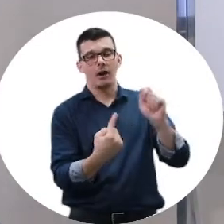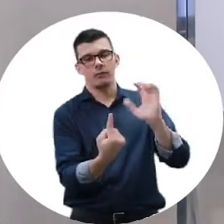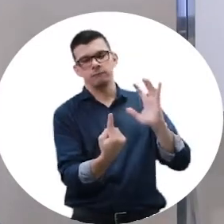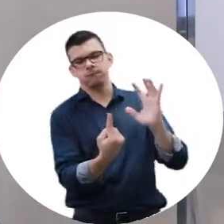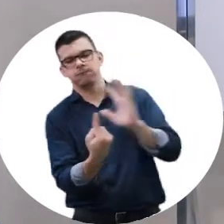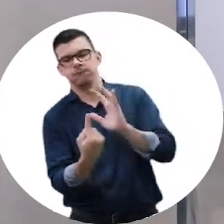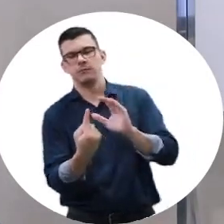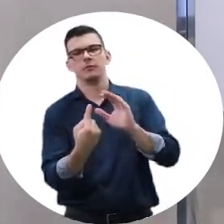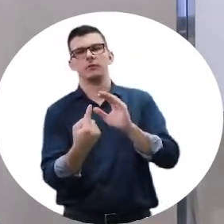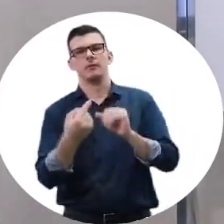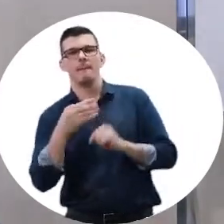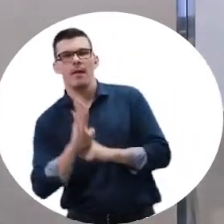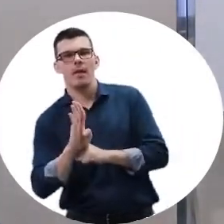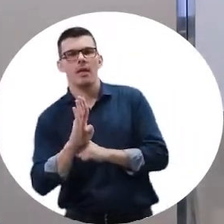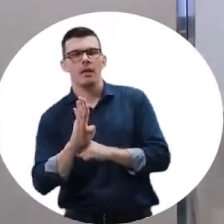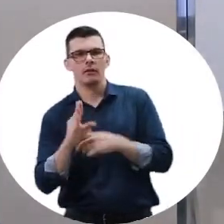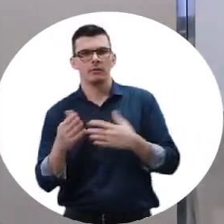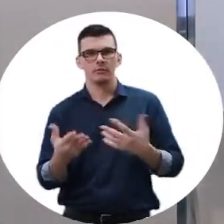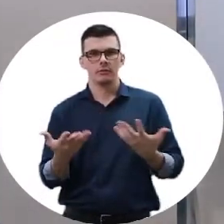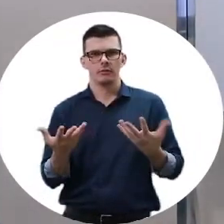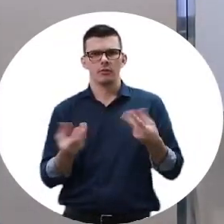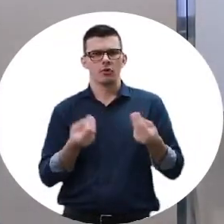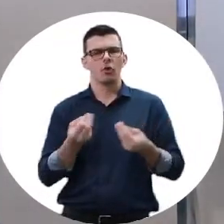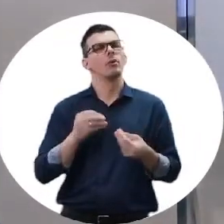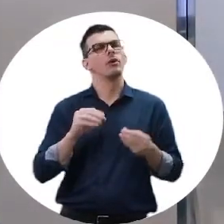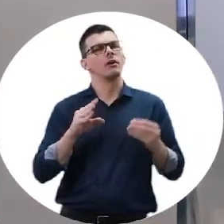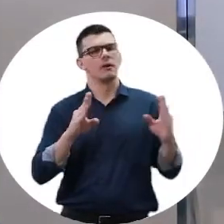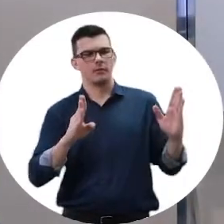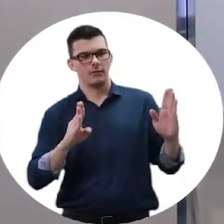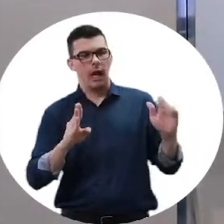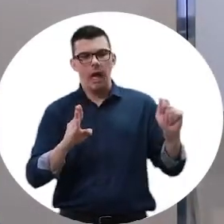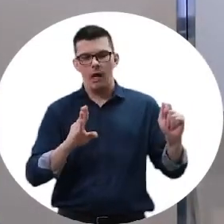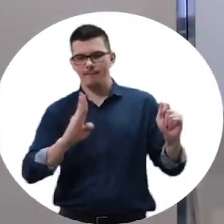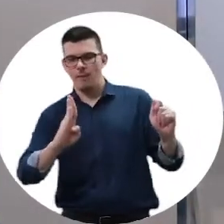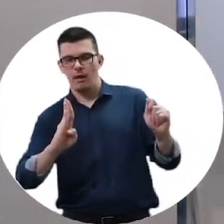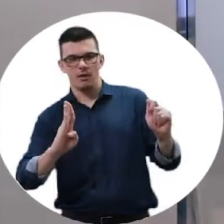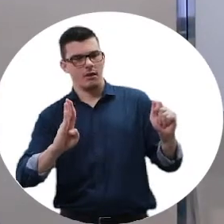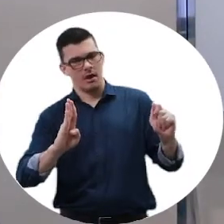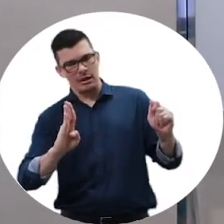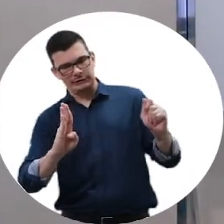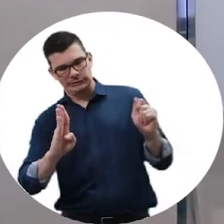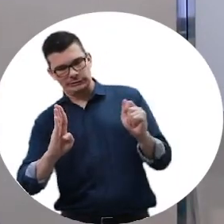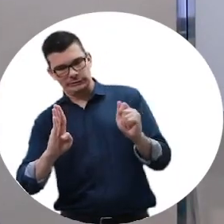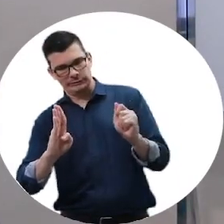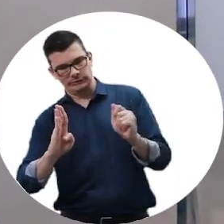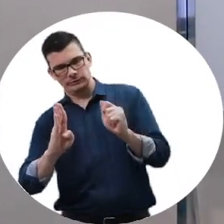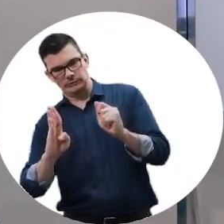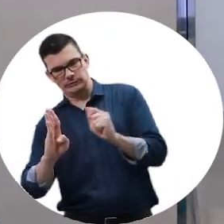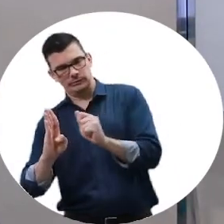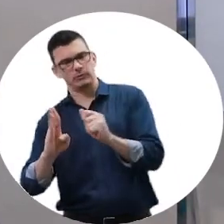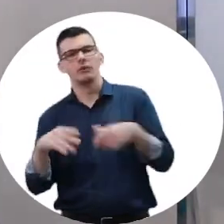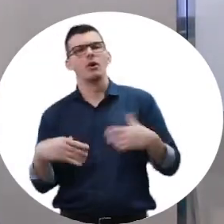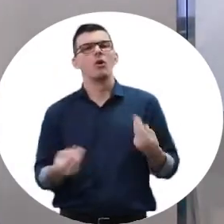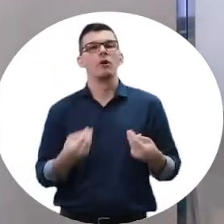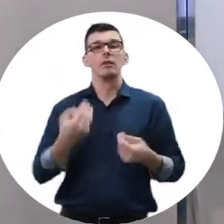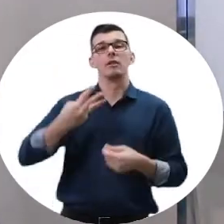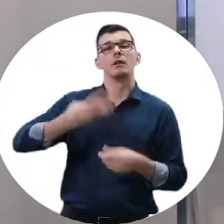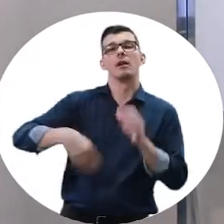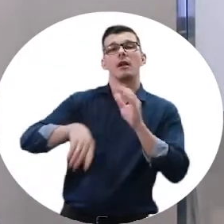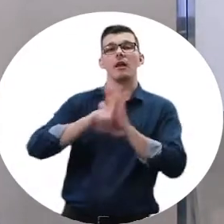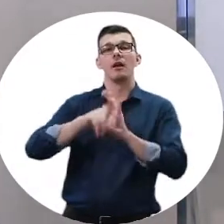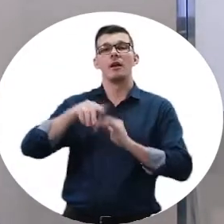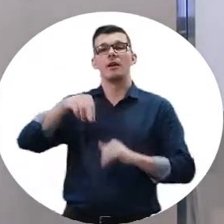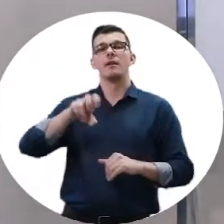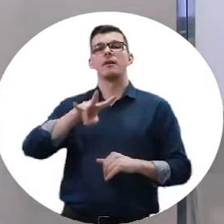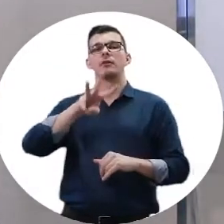Para lá. Então B recebe uma força. Para lá. Quem é essa força? É a força que A está fazendo nele. Pela